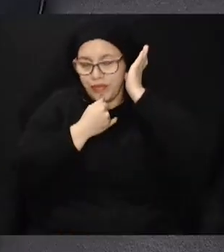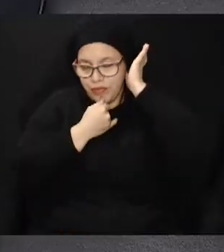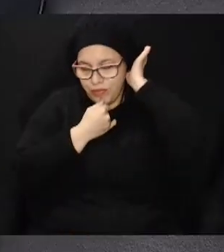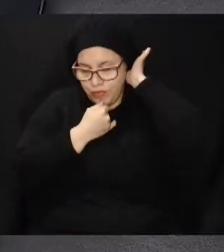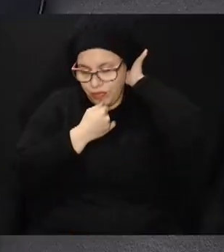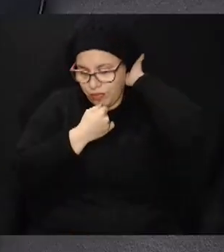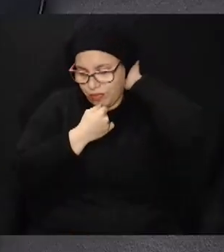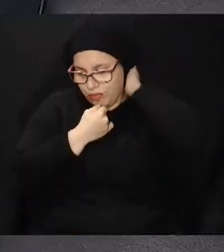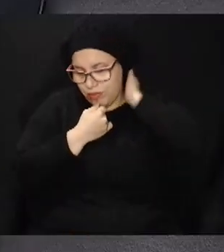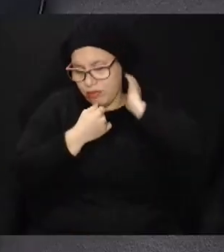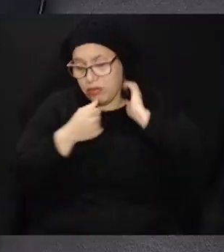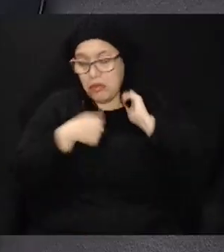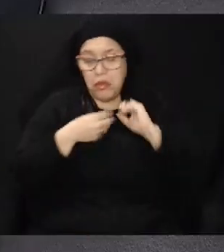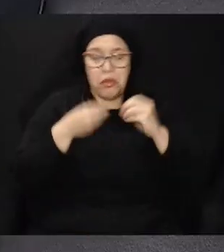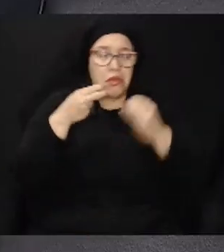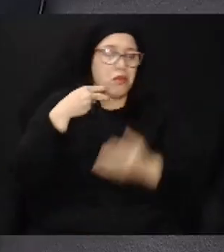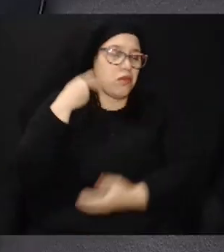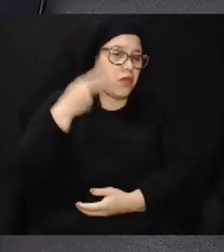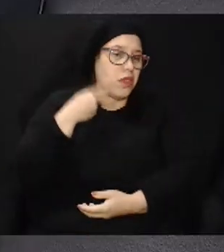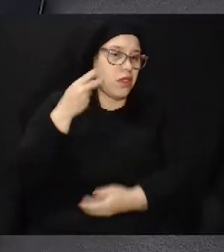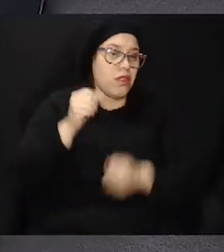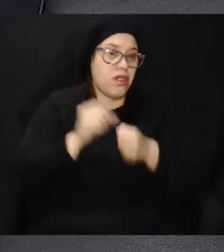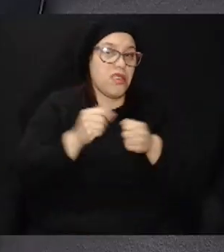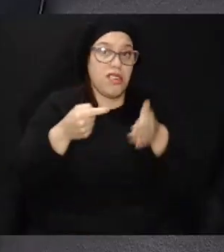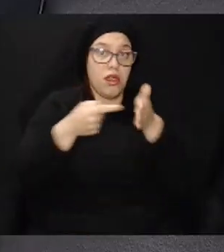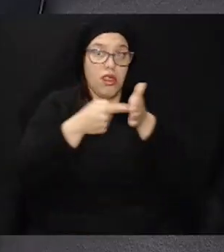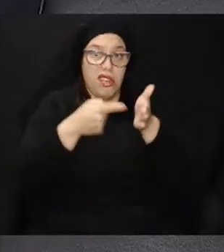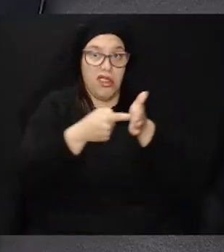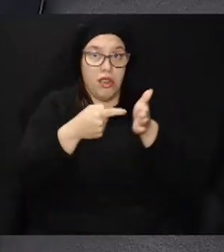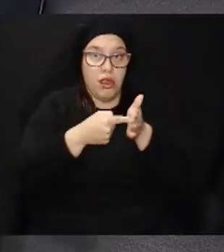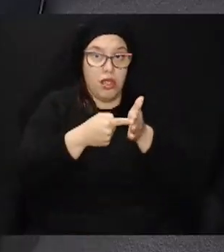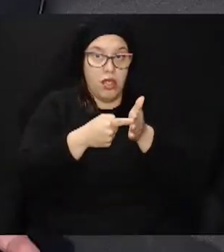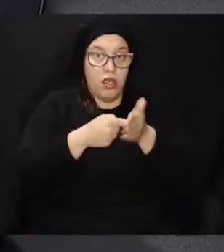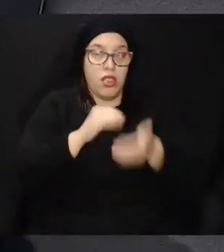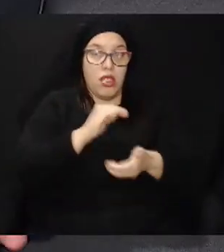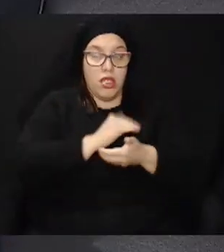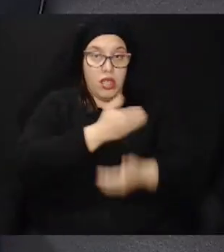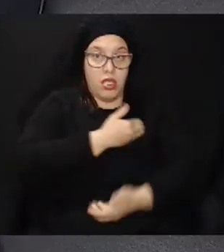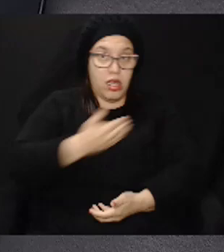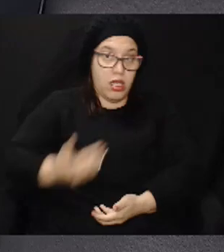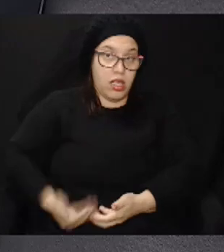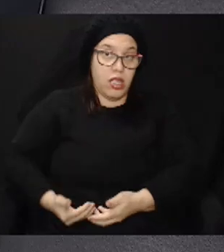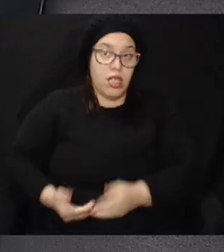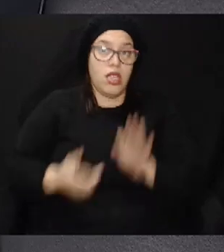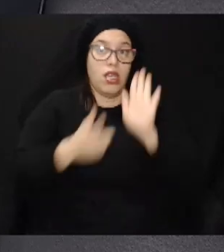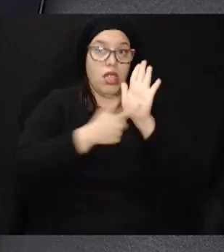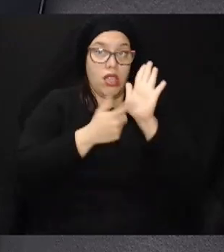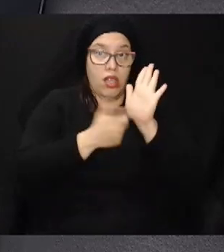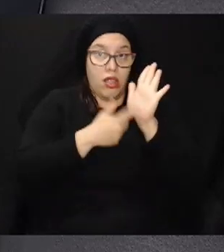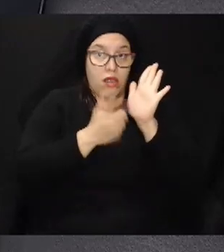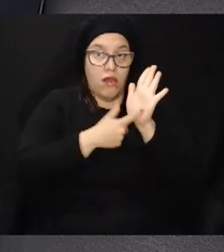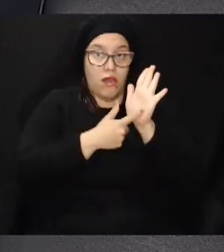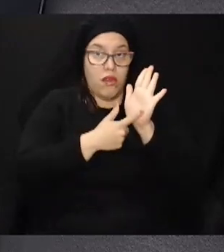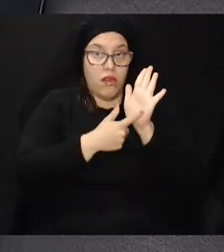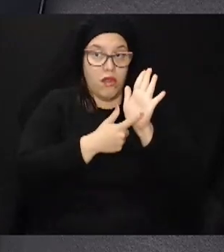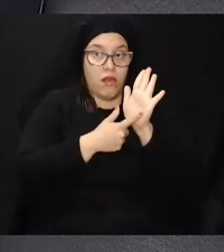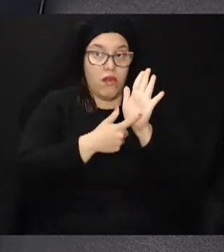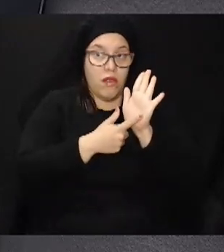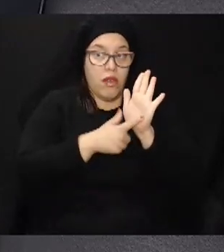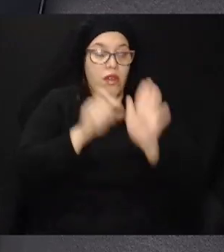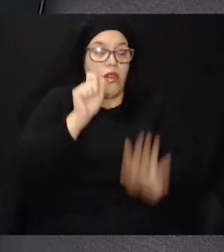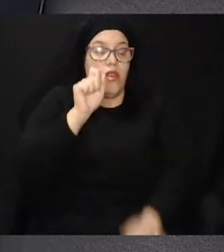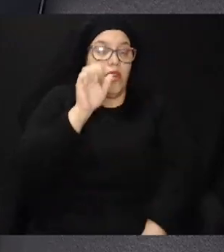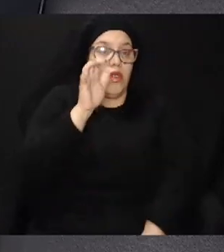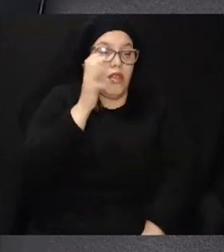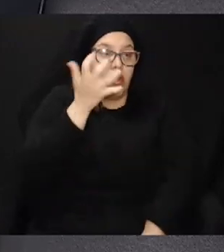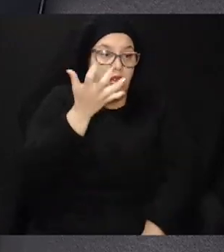eu, como vereador, fazer uma denúncia à Defensoria Pública mostrando o que estava acontecendo e o